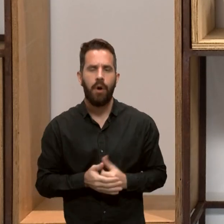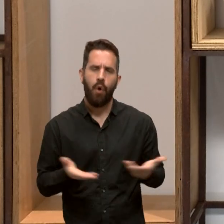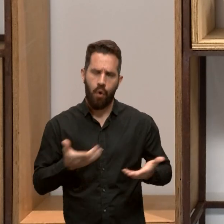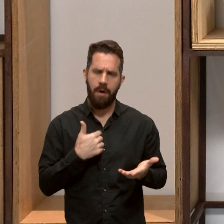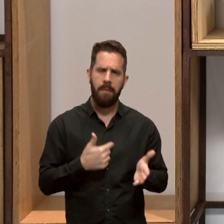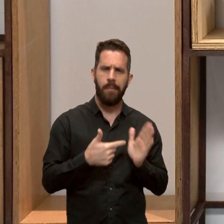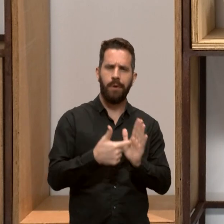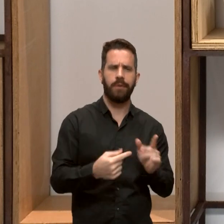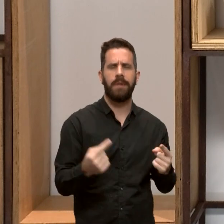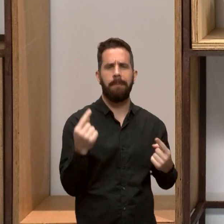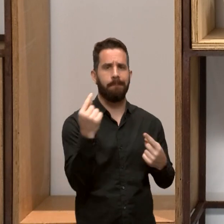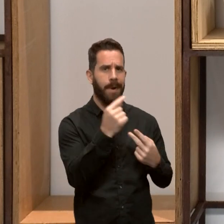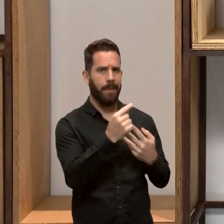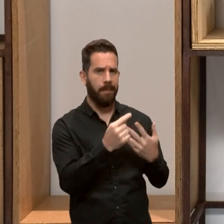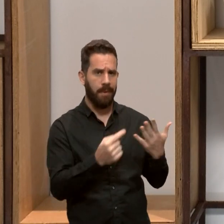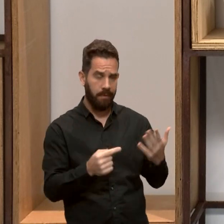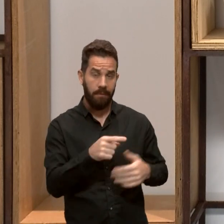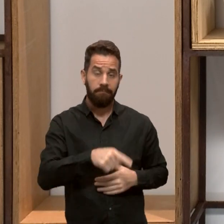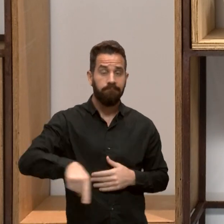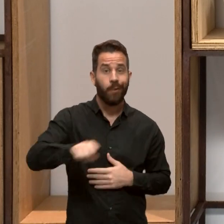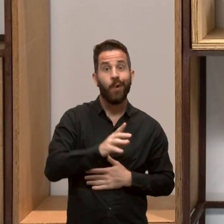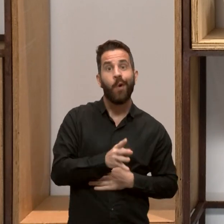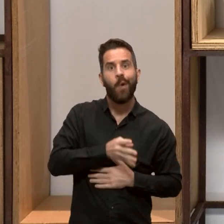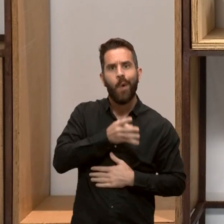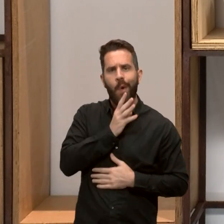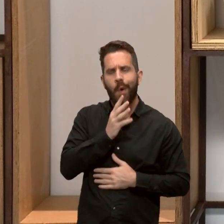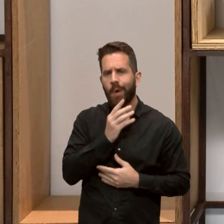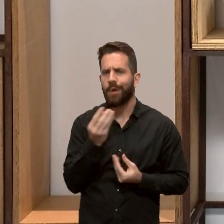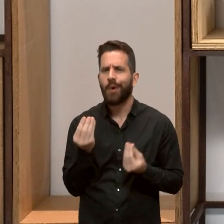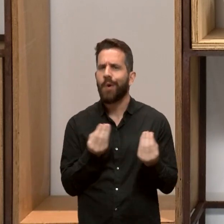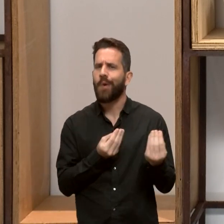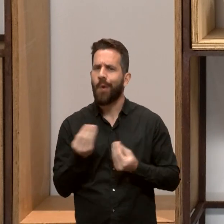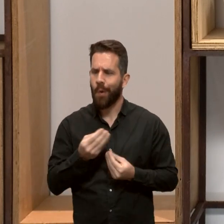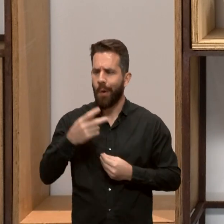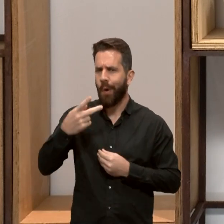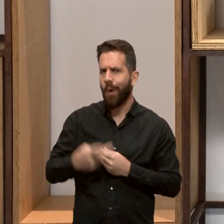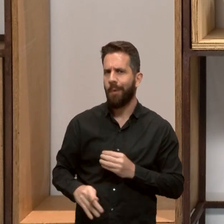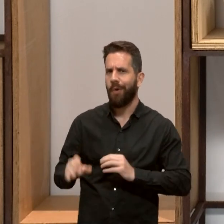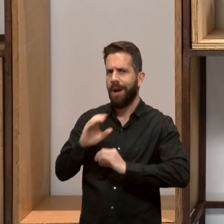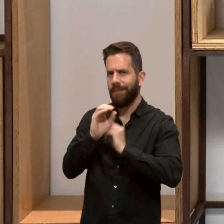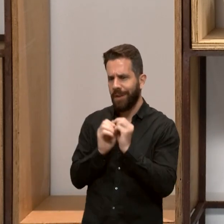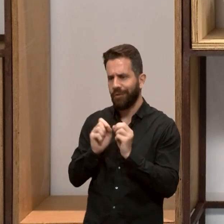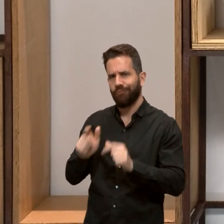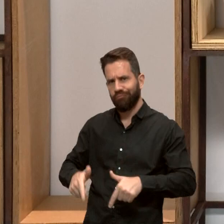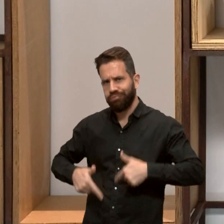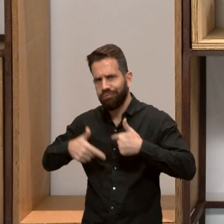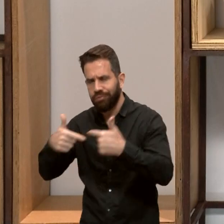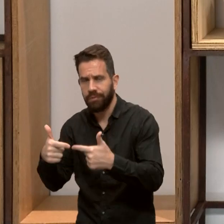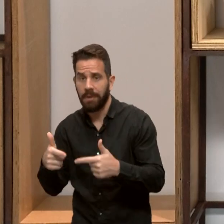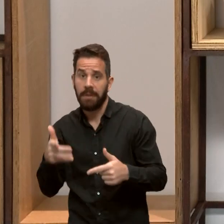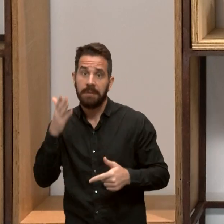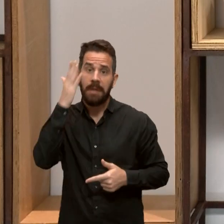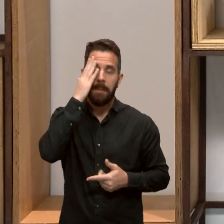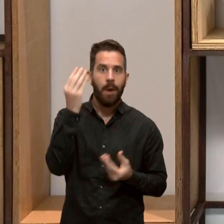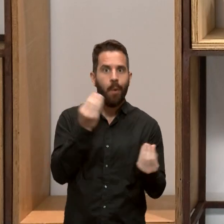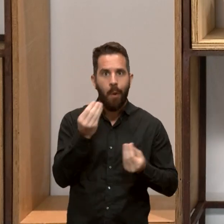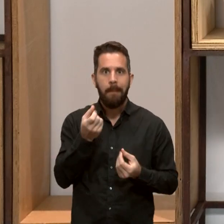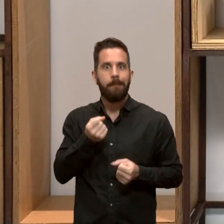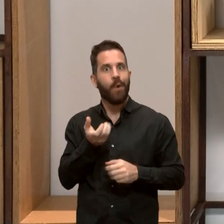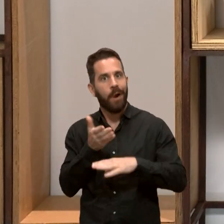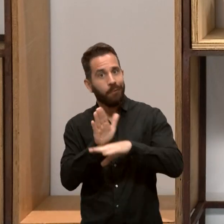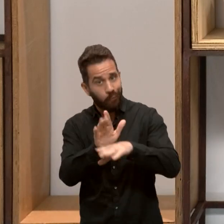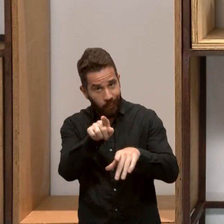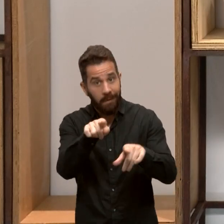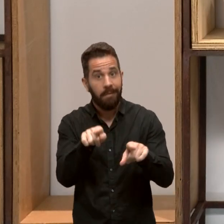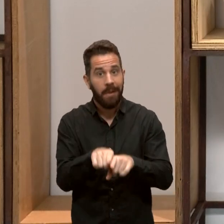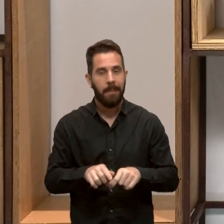essas iniciativas para você conhecer mais sobre a UFG e saber como pode ser beneficiado por tudo